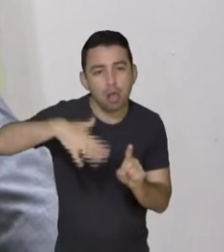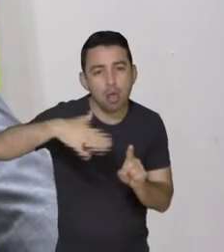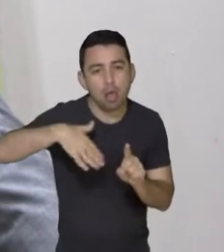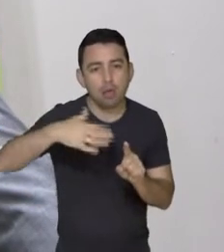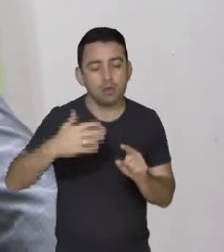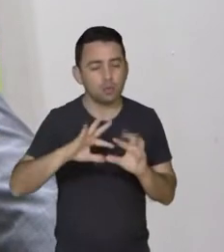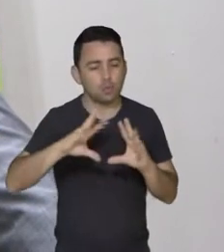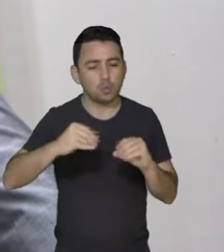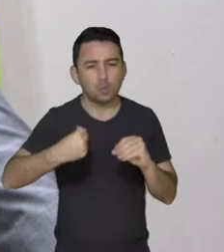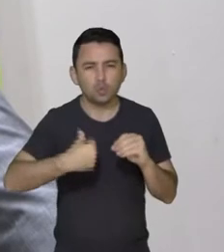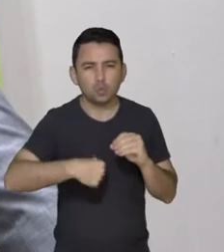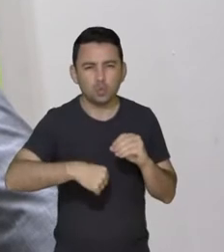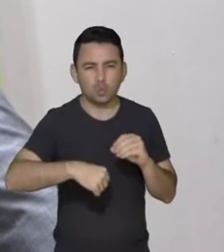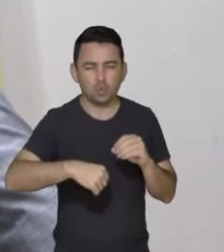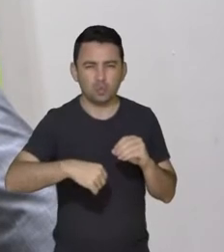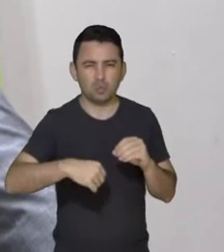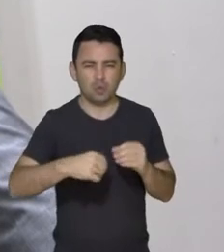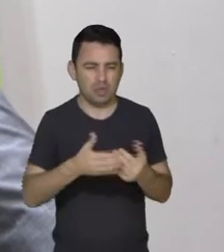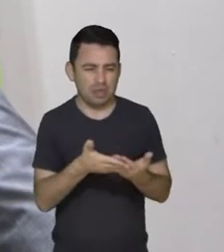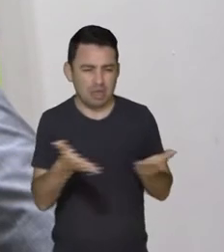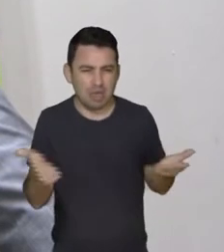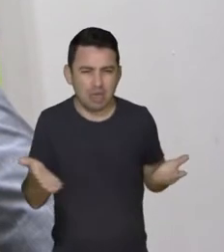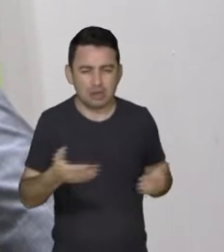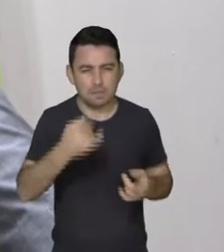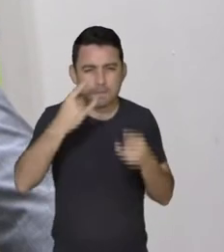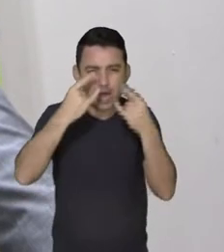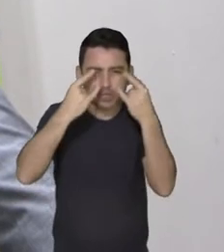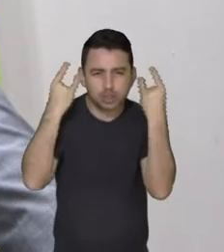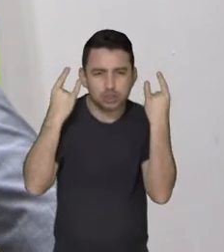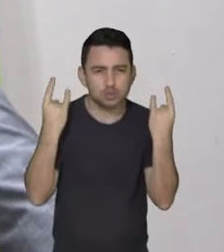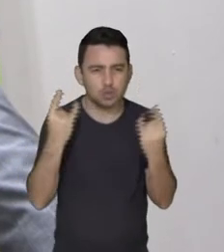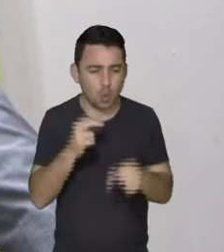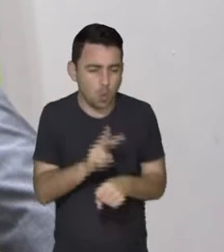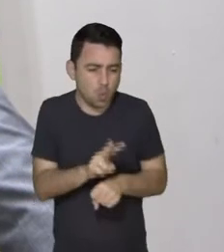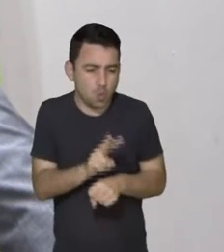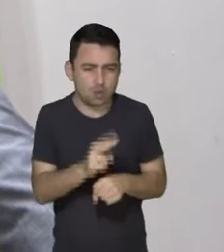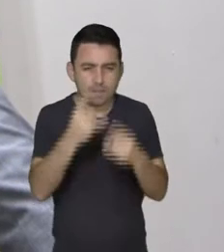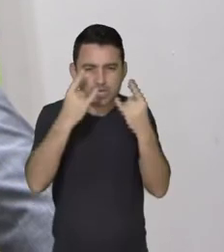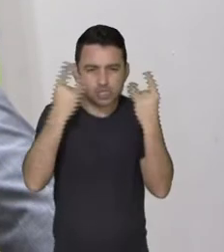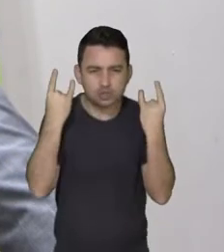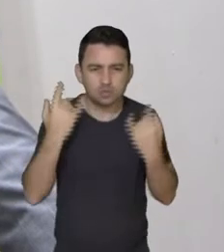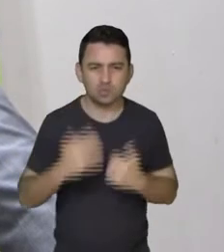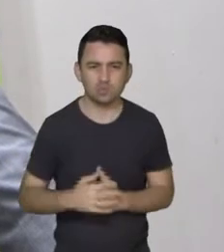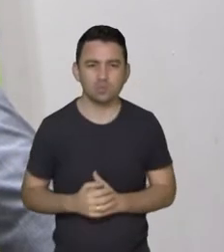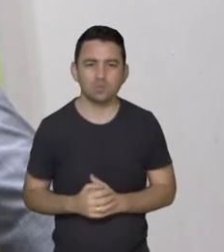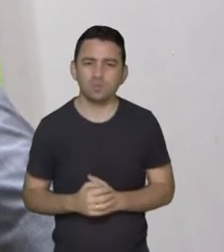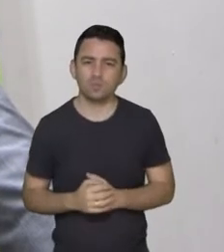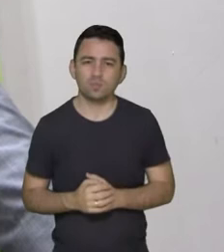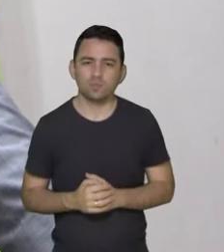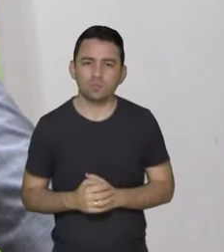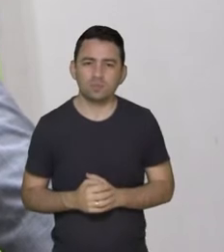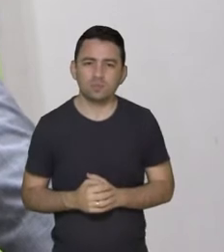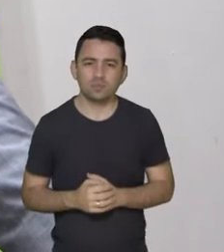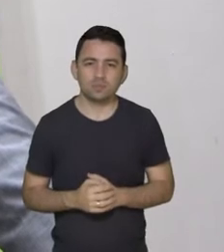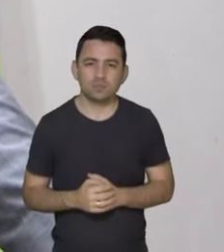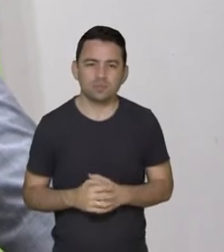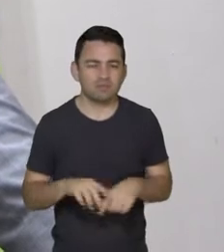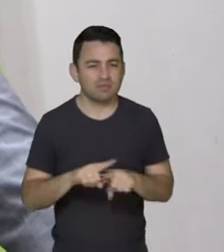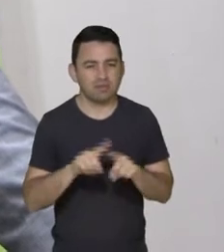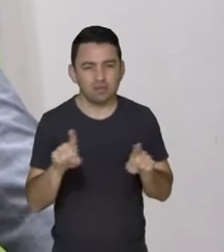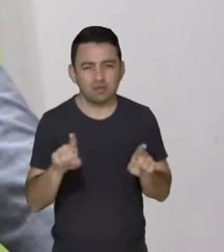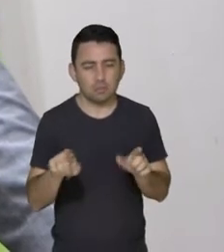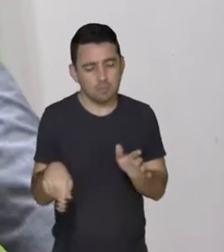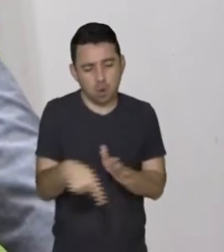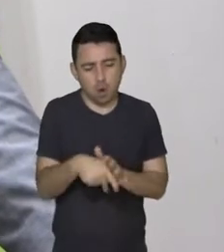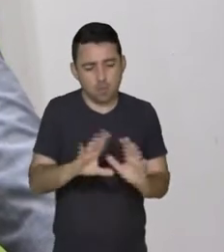mais protetores de bandidos quanto mais ao coviteiros de